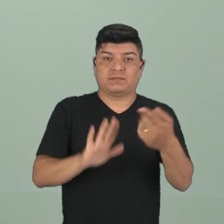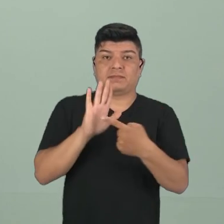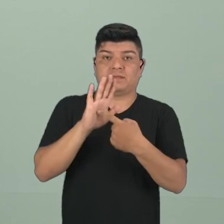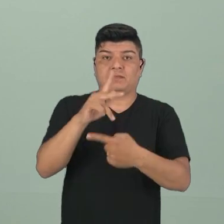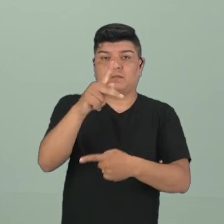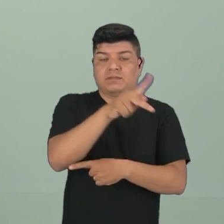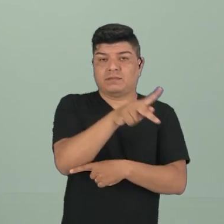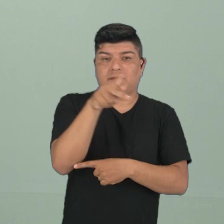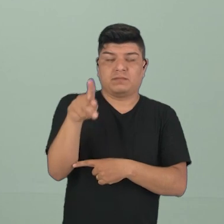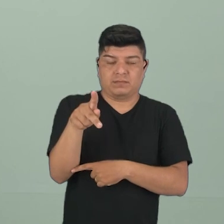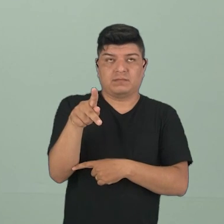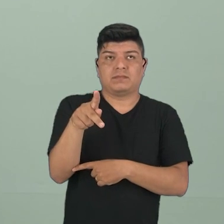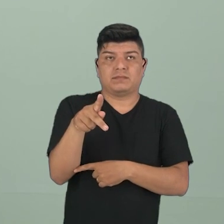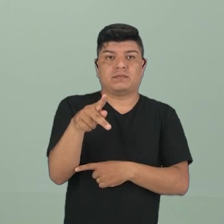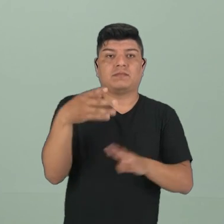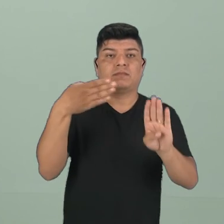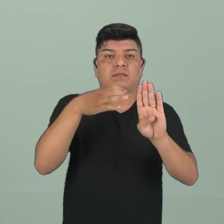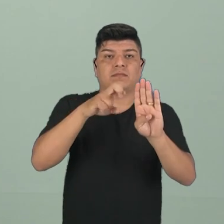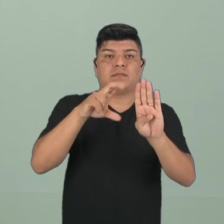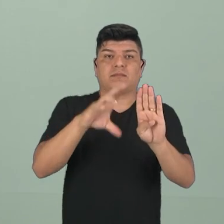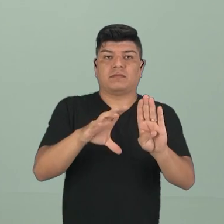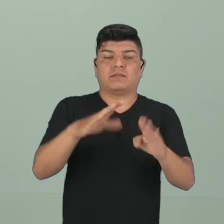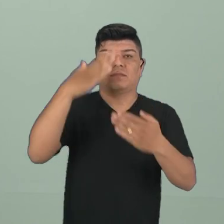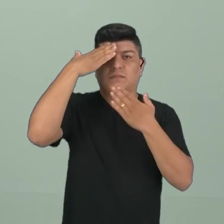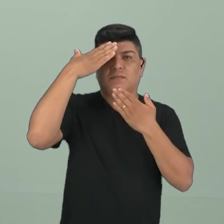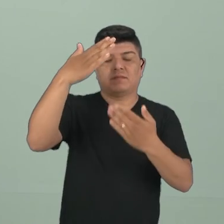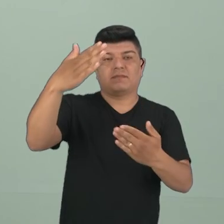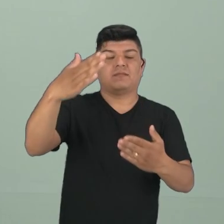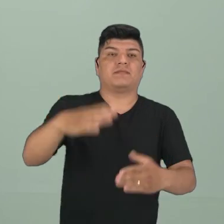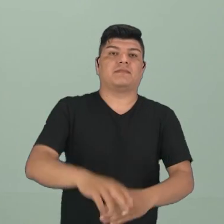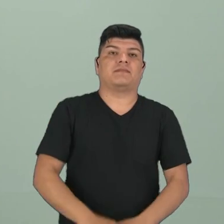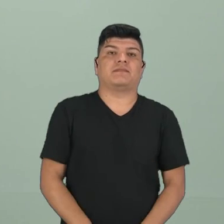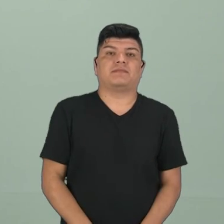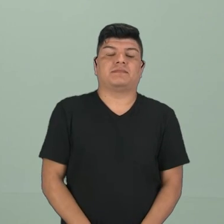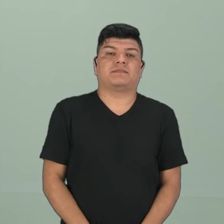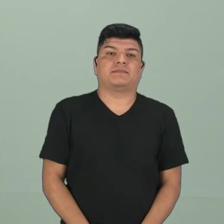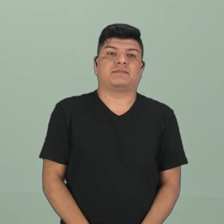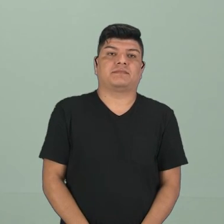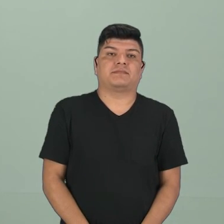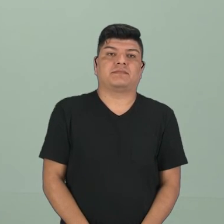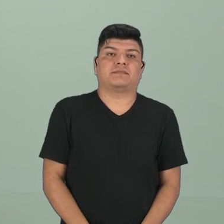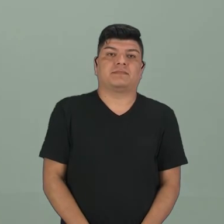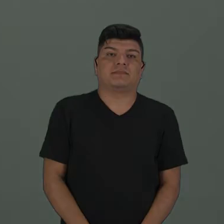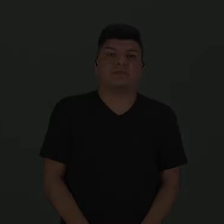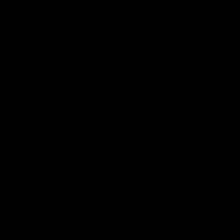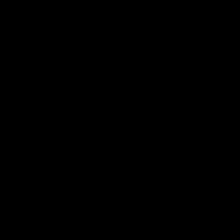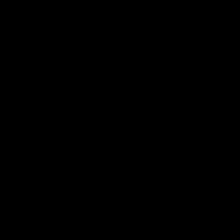propostas pelo seu professor e acesse a nossa plataforma Eduque. Obrigada!